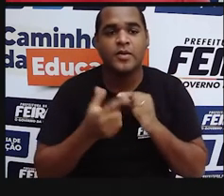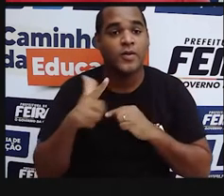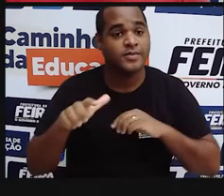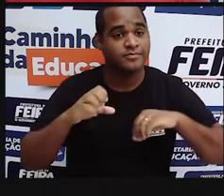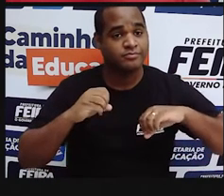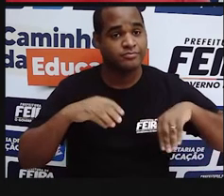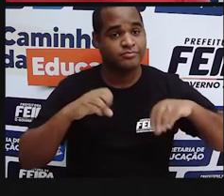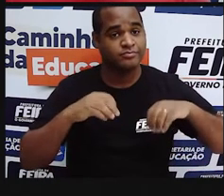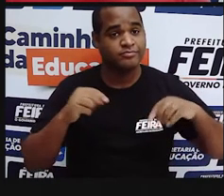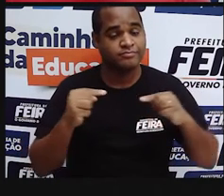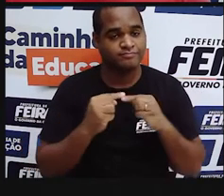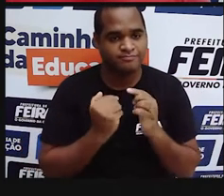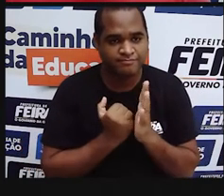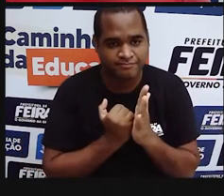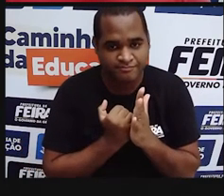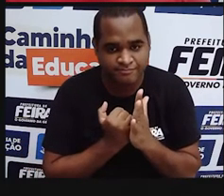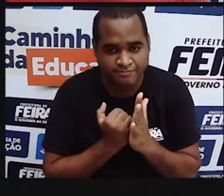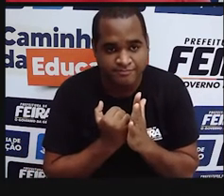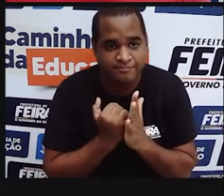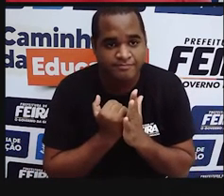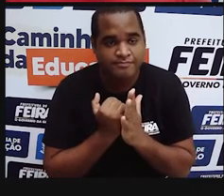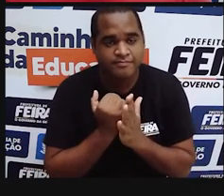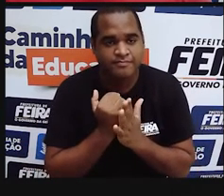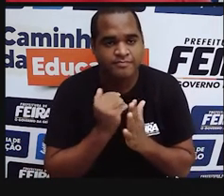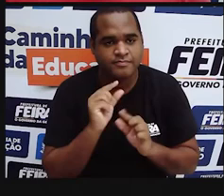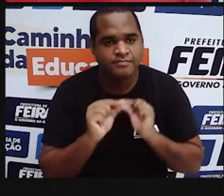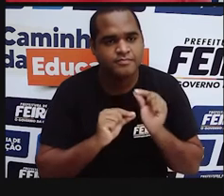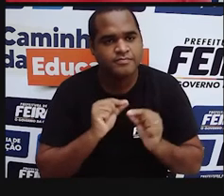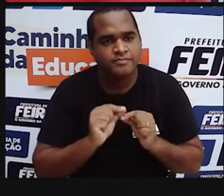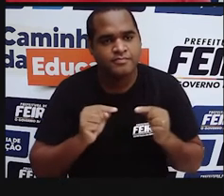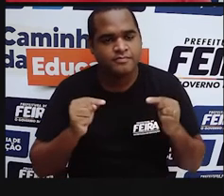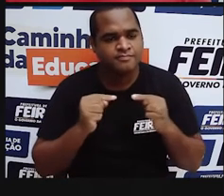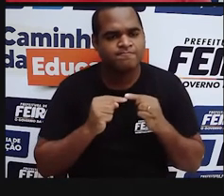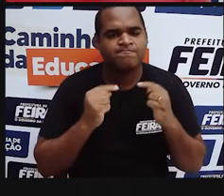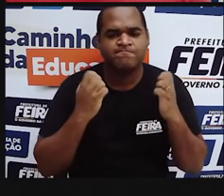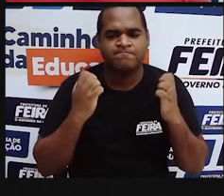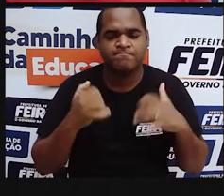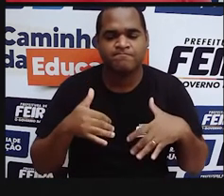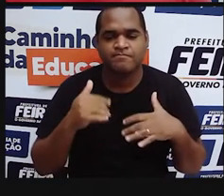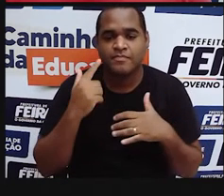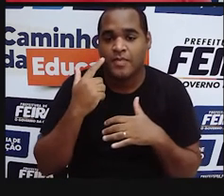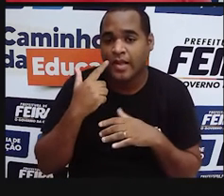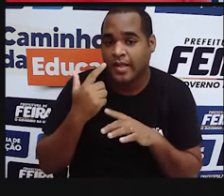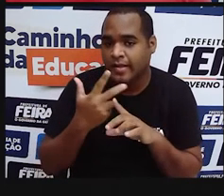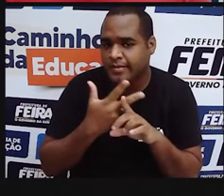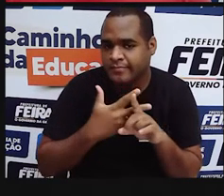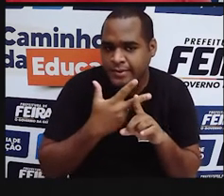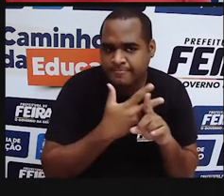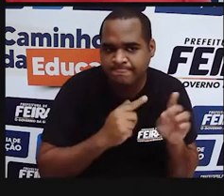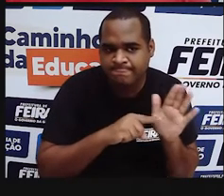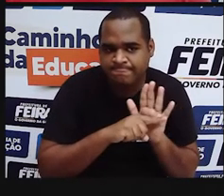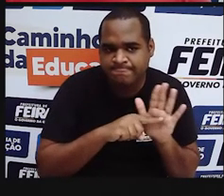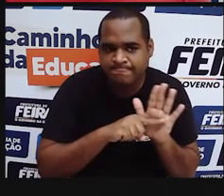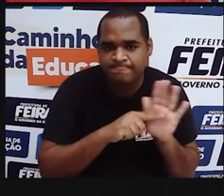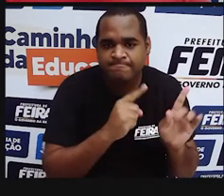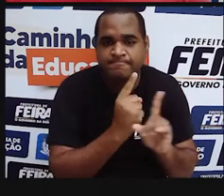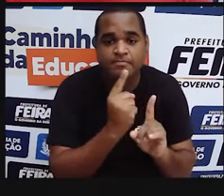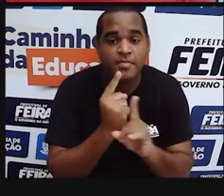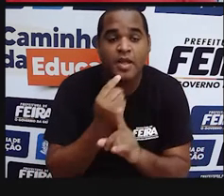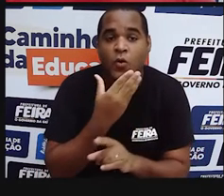para mais uma aula de história, dando seguimento às nossas